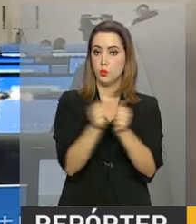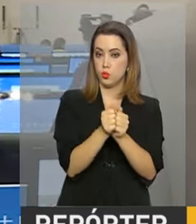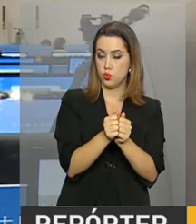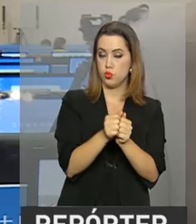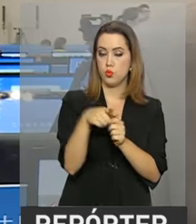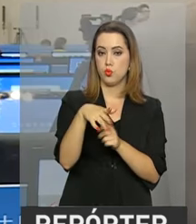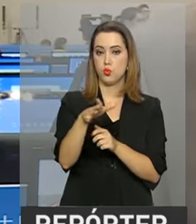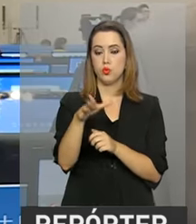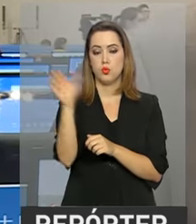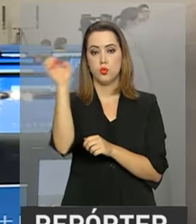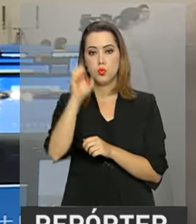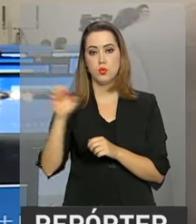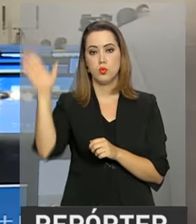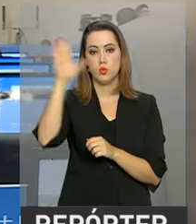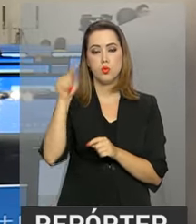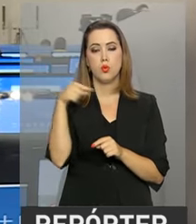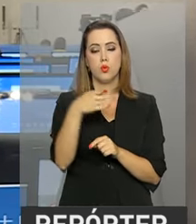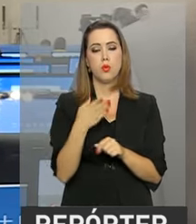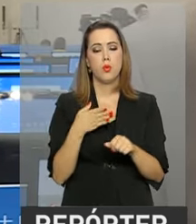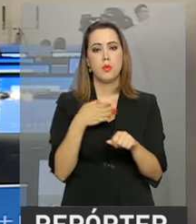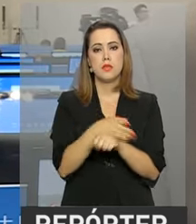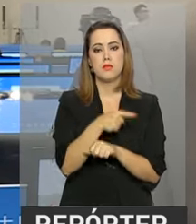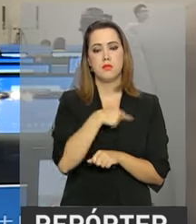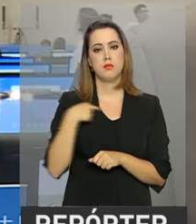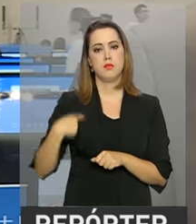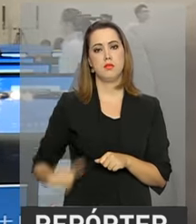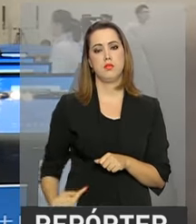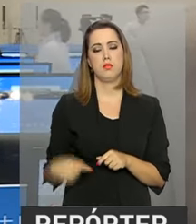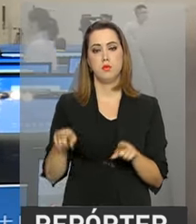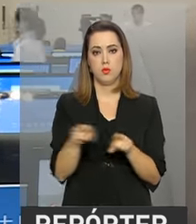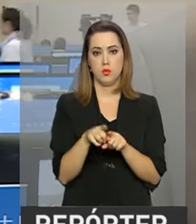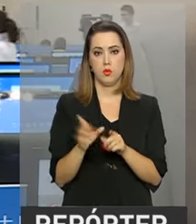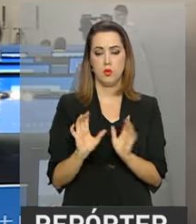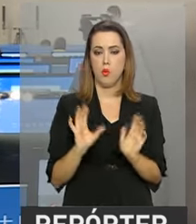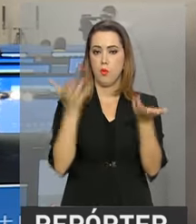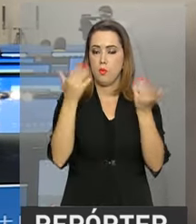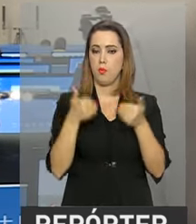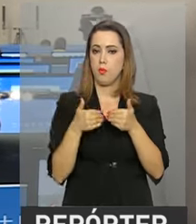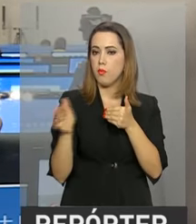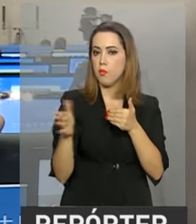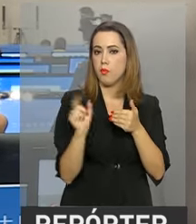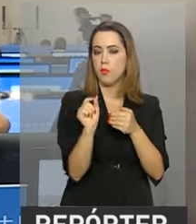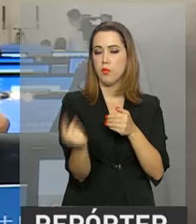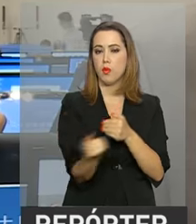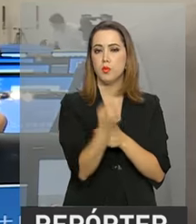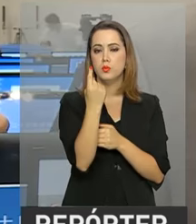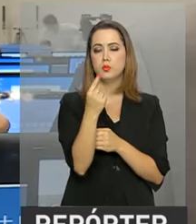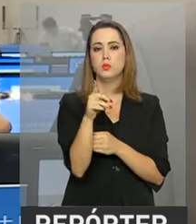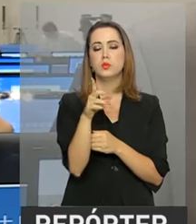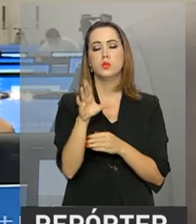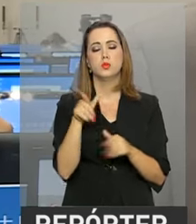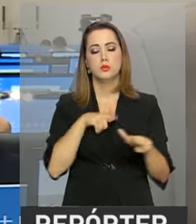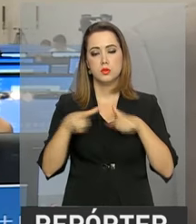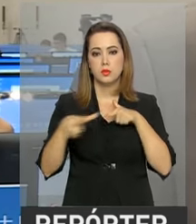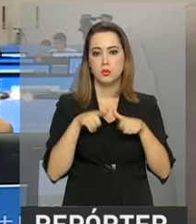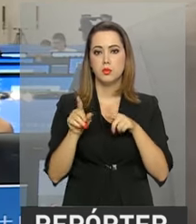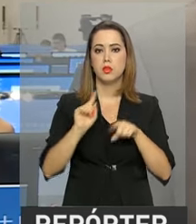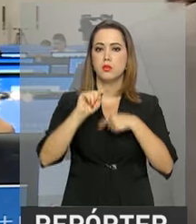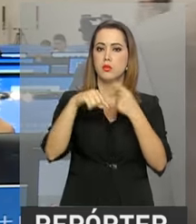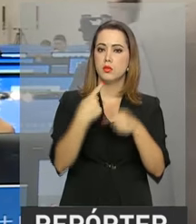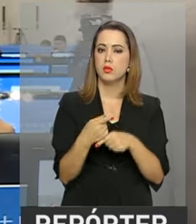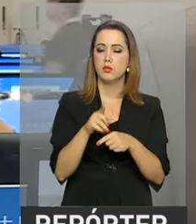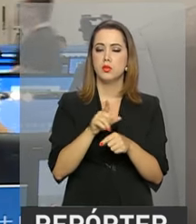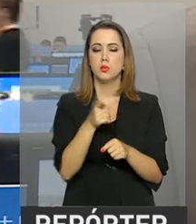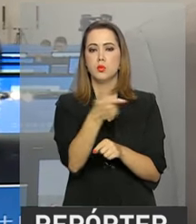dia 4, aqui na cidade de Hangzhou, na China, com uma cerimônia de abertura, uma primeira sessão de trabalho e